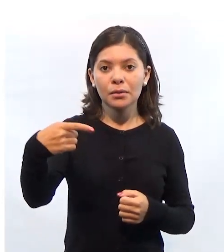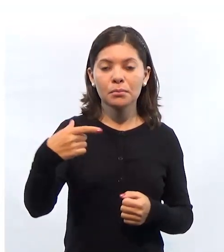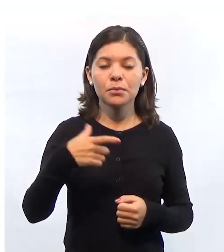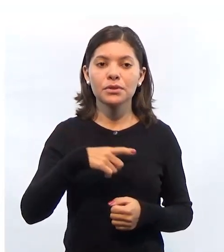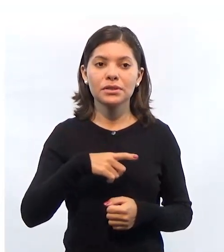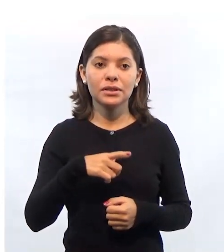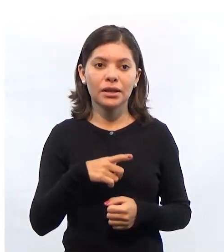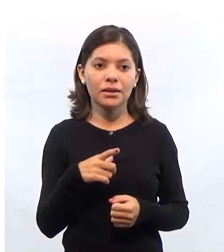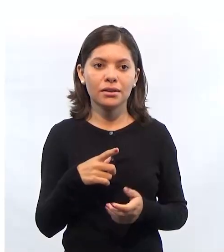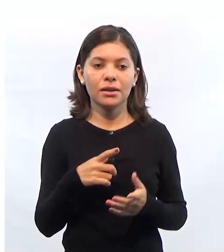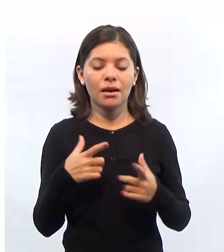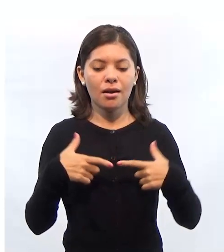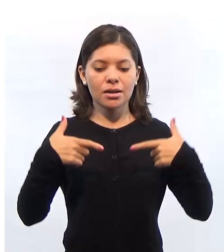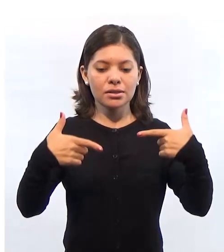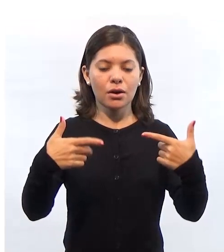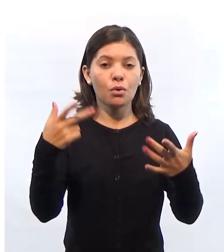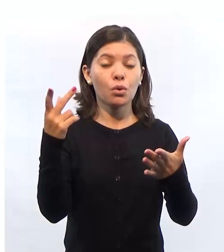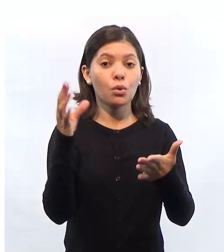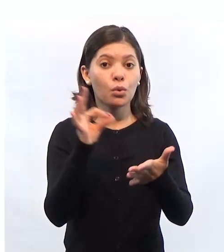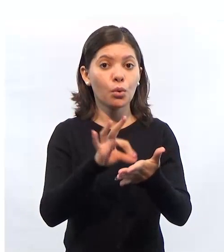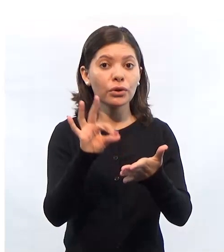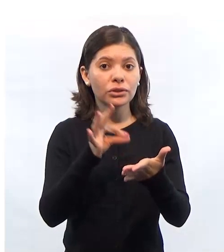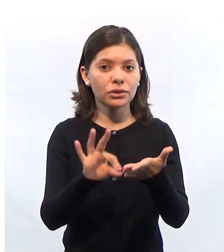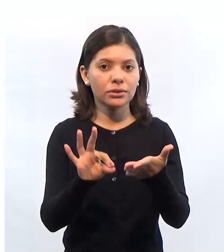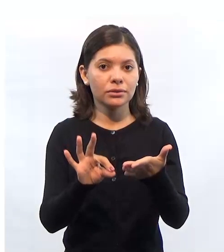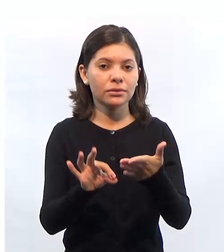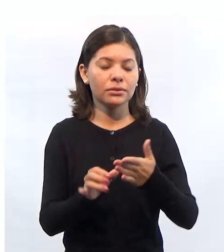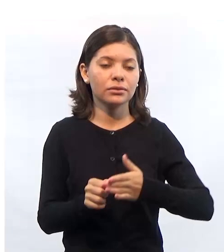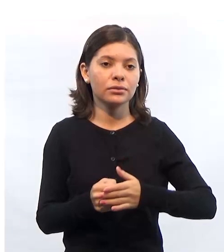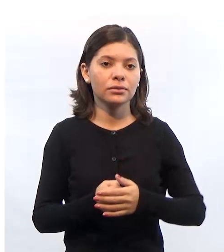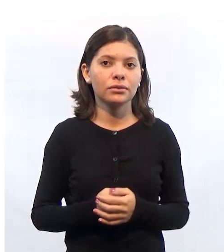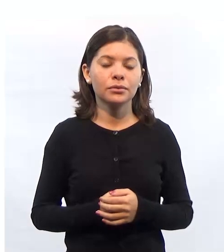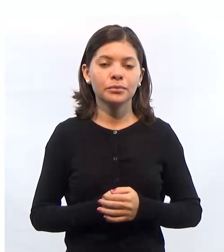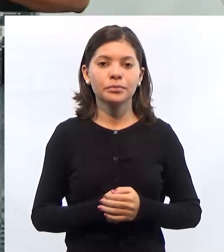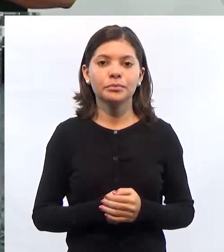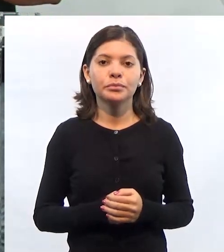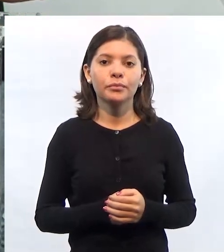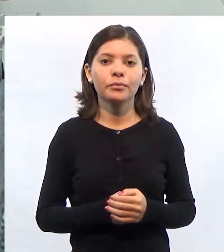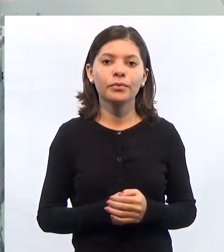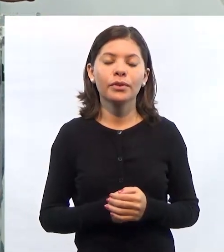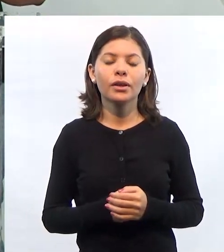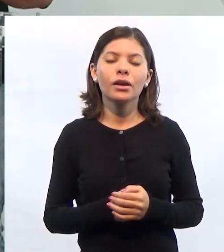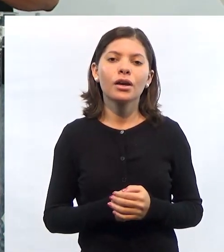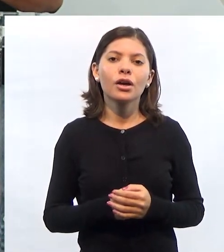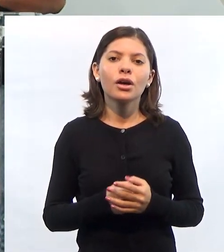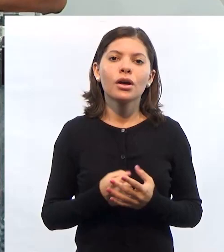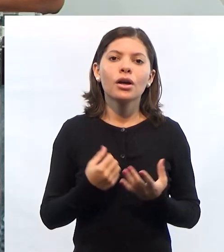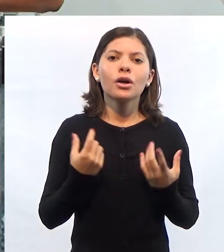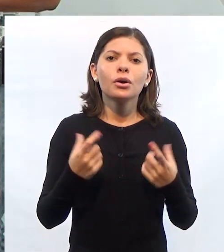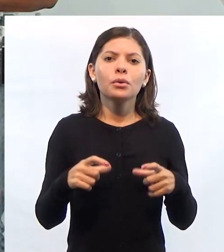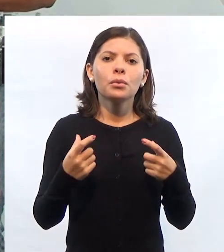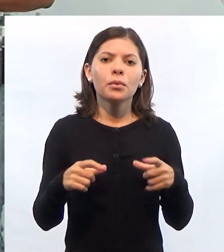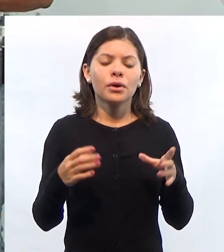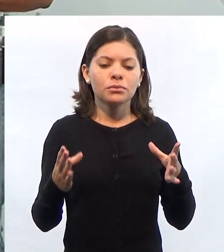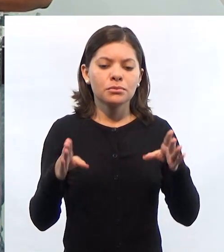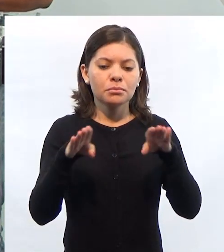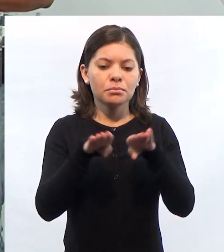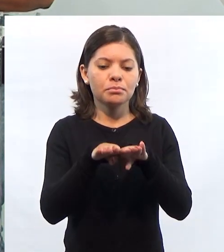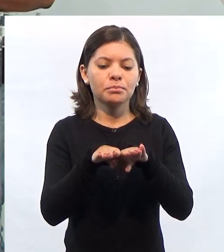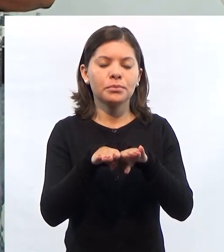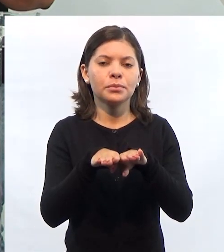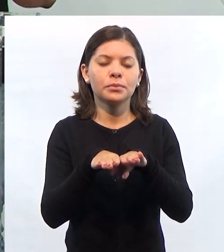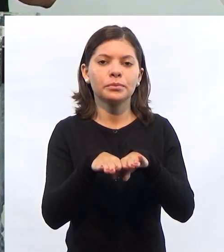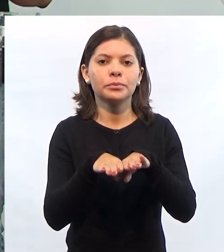nós temos ação corretiva Essas são corretiva ela é feita quando os padrões